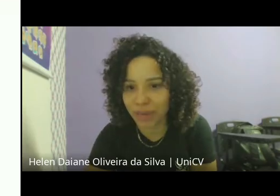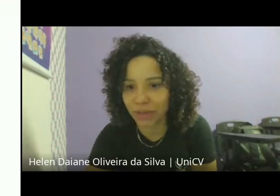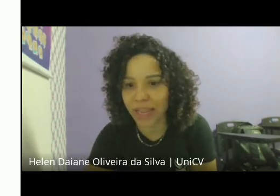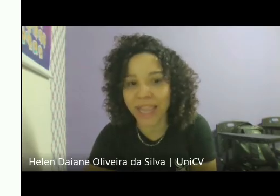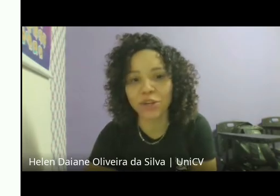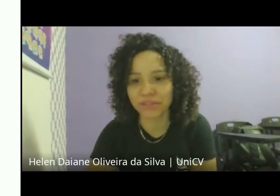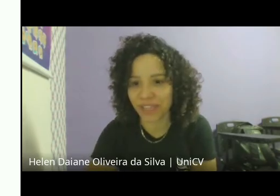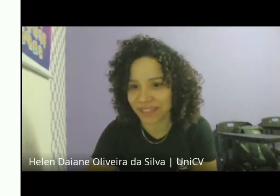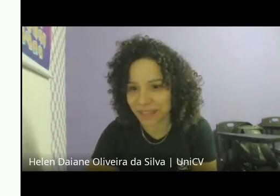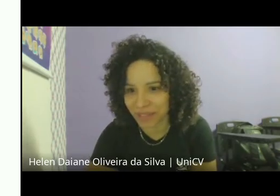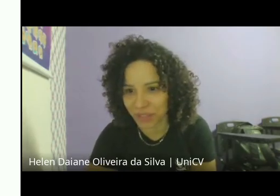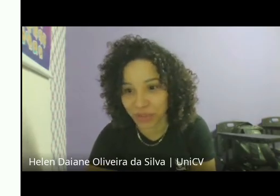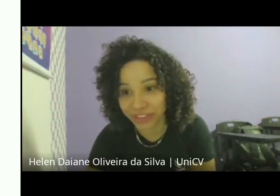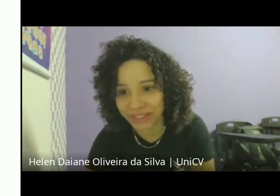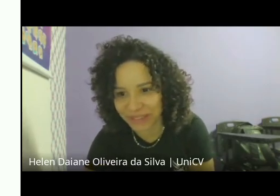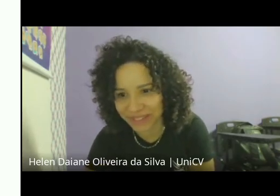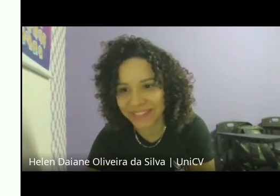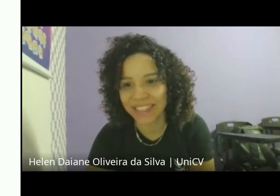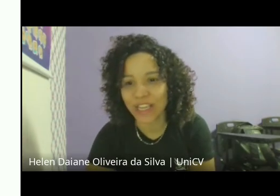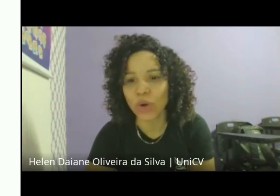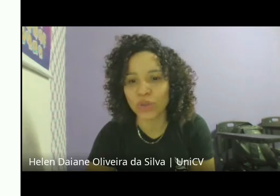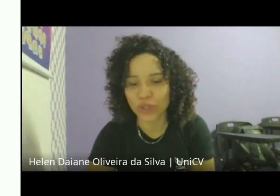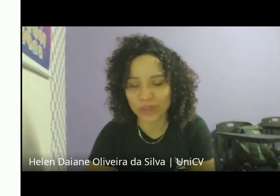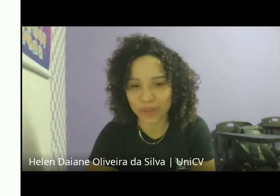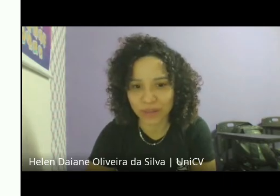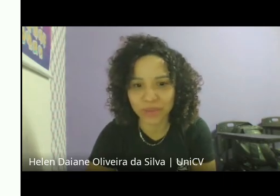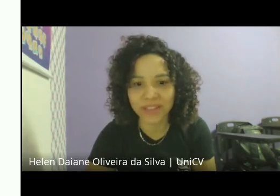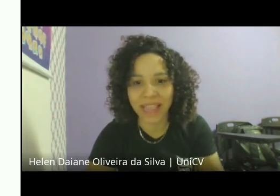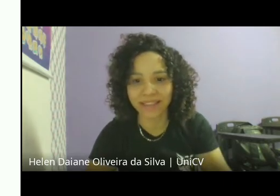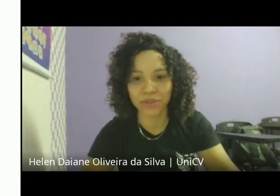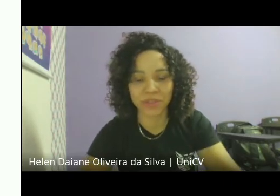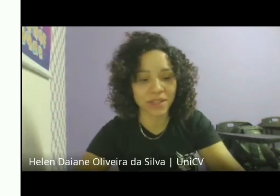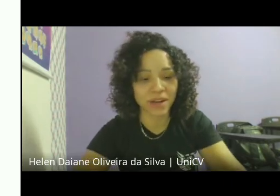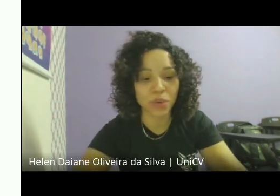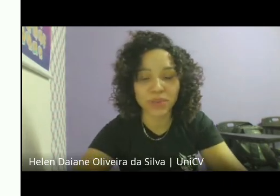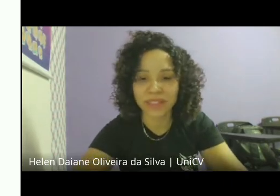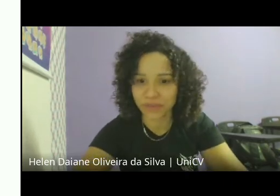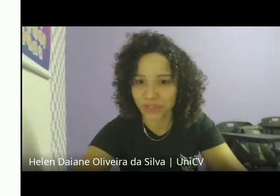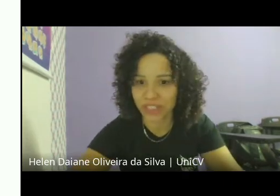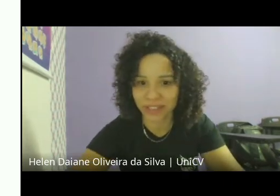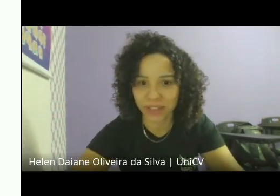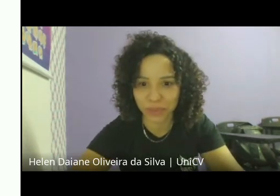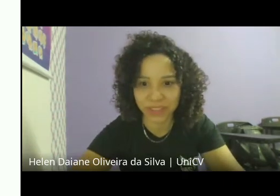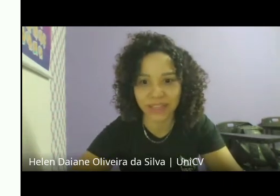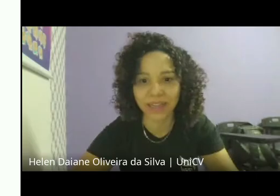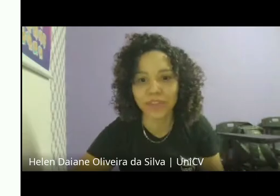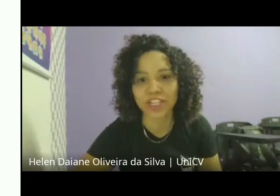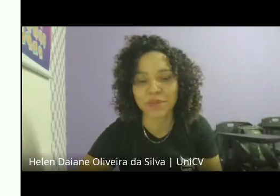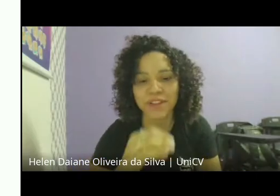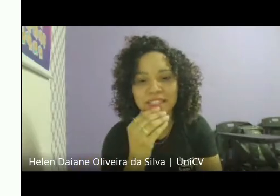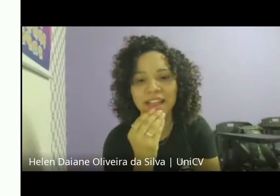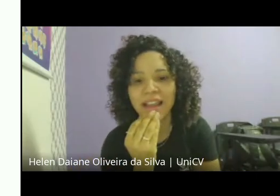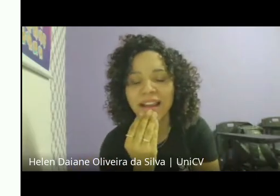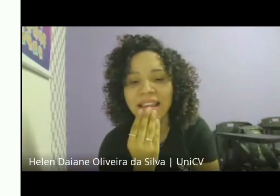projeto chamado Era uma Vez em Libras, já estou adiantando, onde nós vamos traduzir alguns livros de literatura, tá?